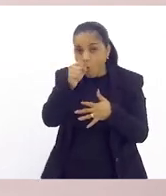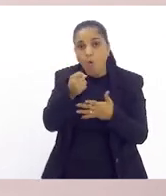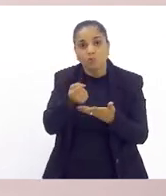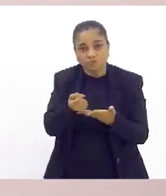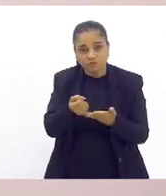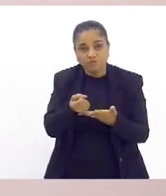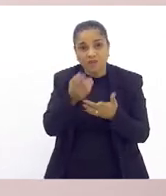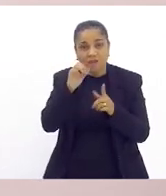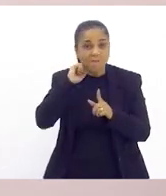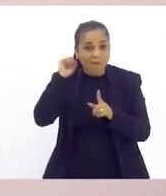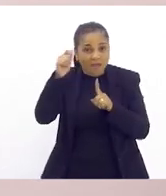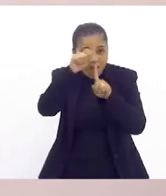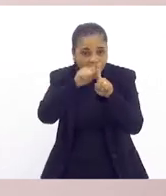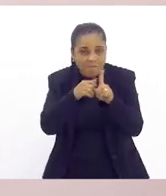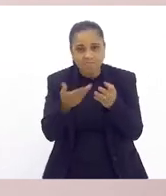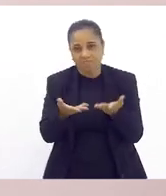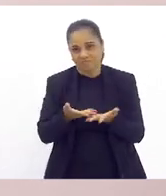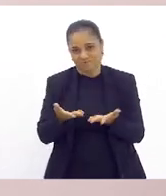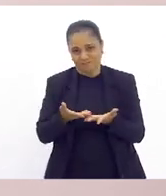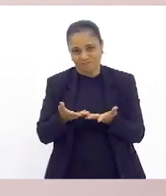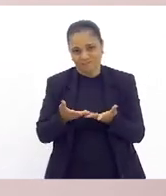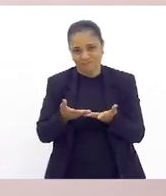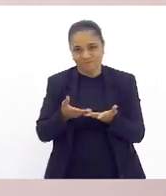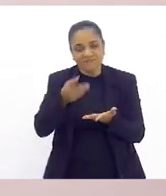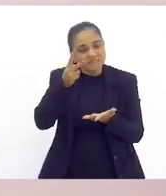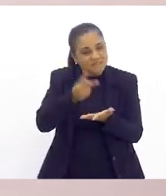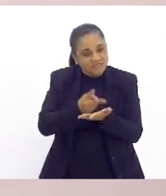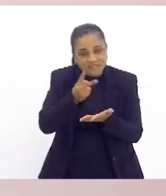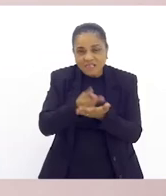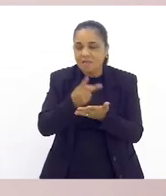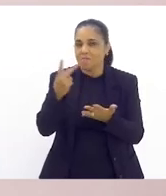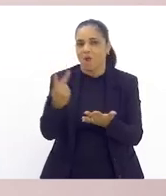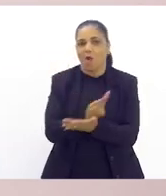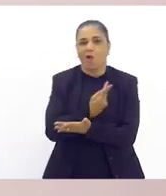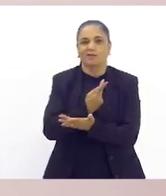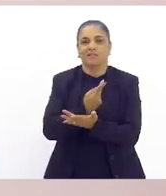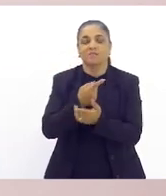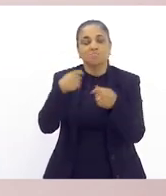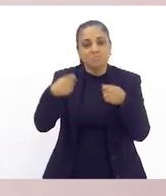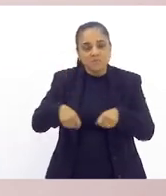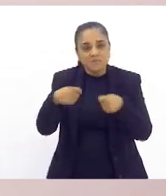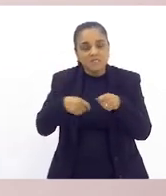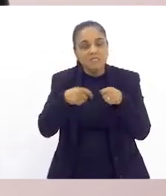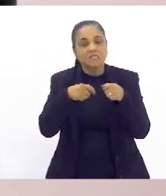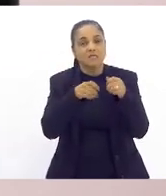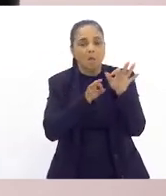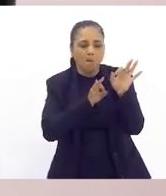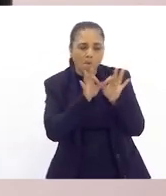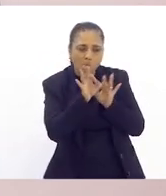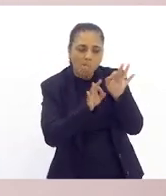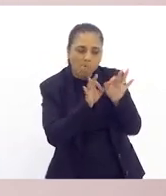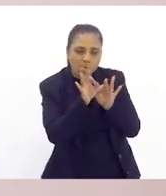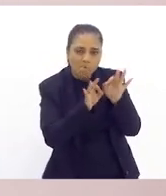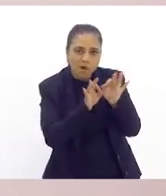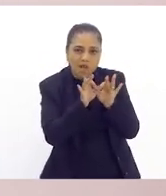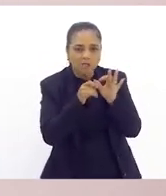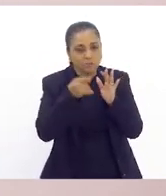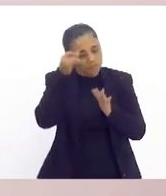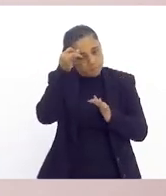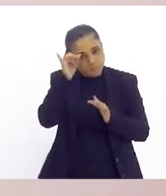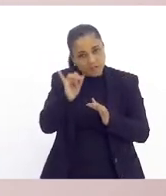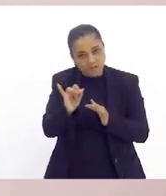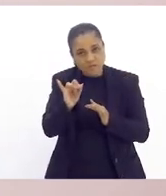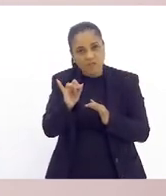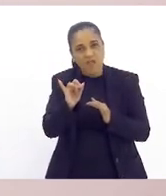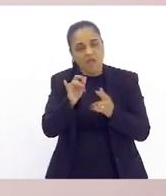abril Então esse fenômenos vem acontecendo rotineiramente e nós precisamos ter um plano de contingência como foi falado aqui juntamente